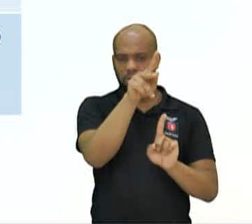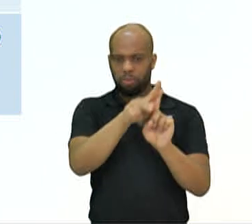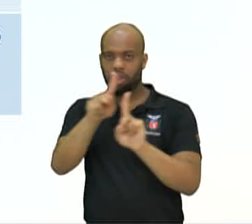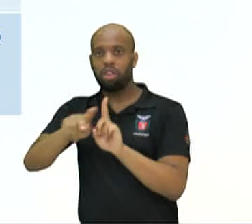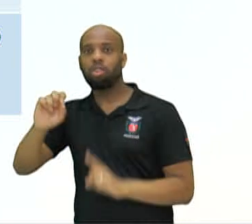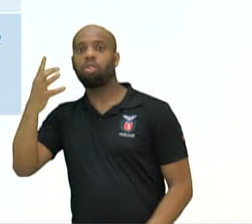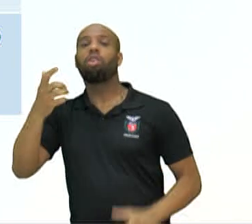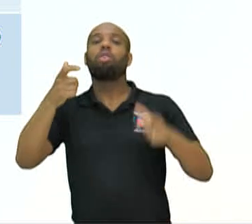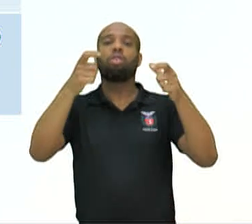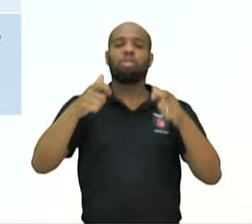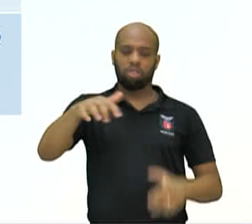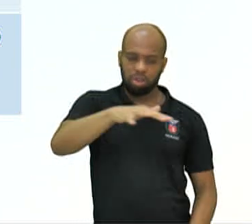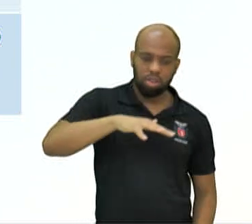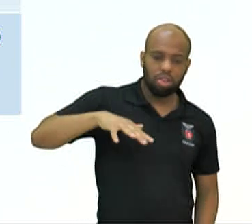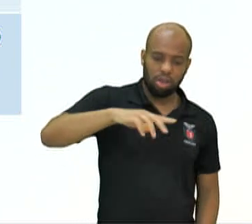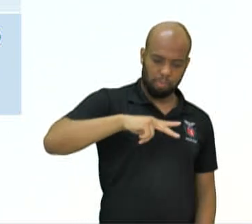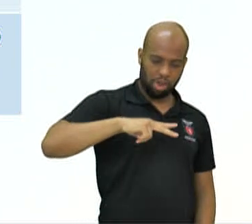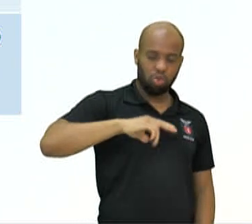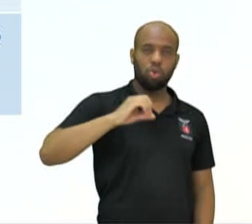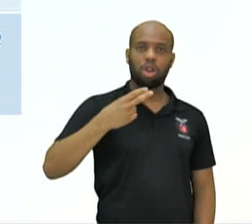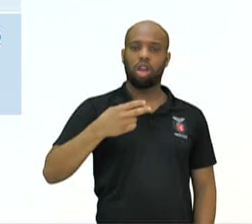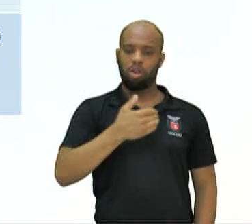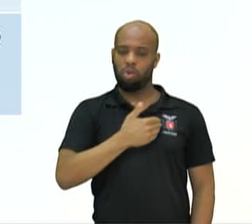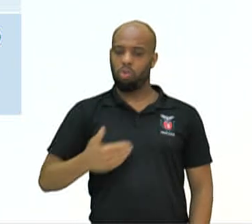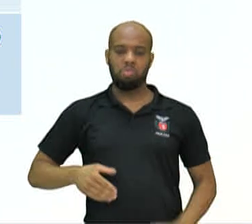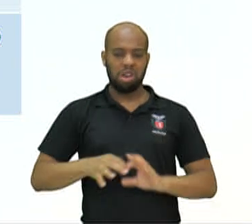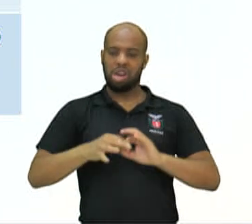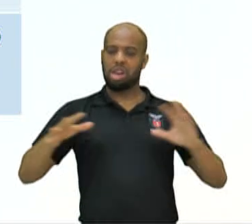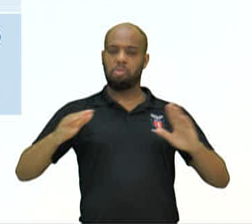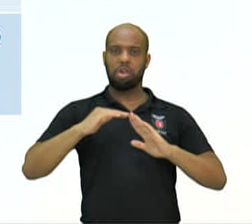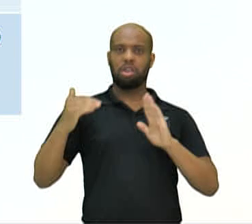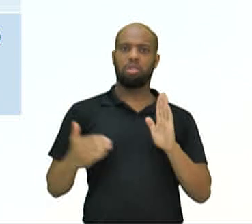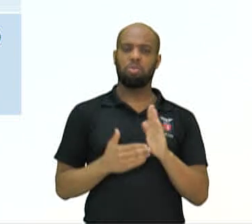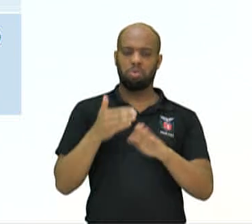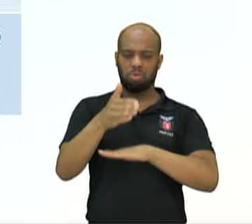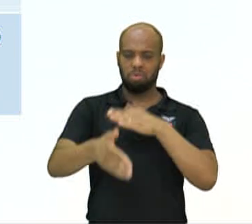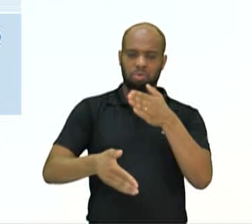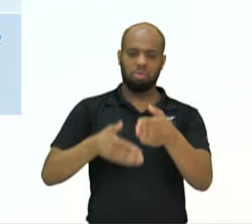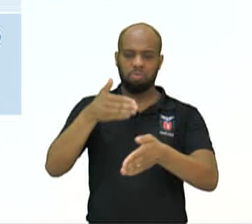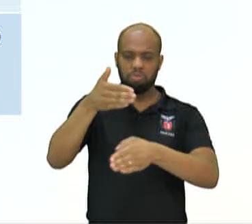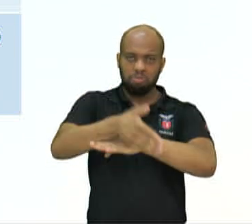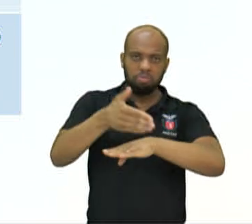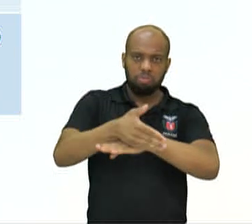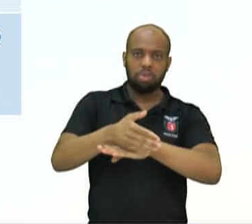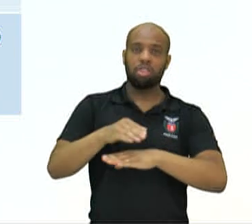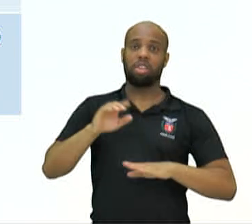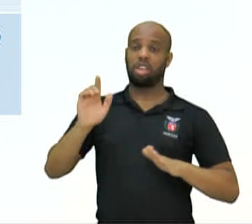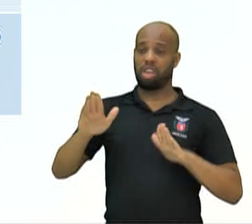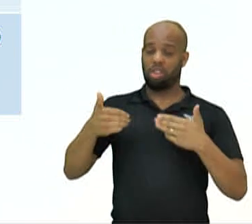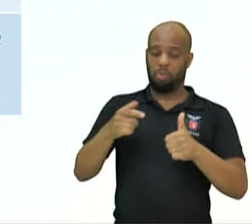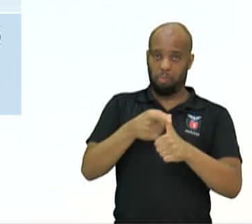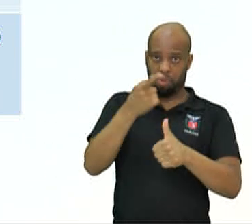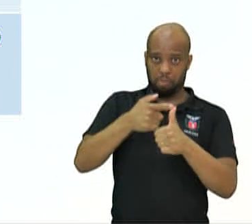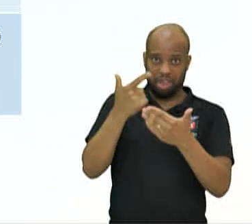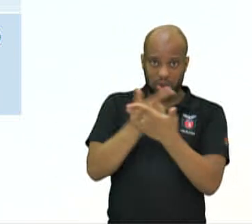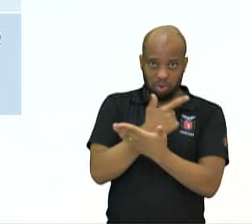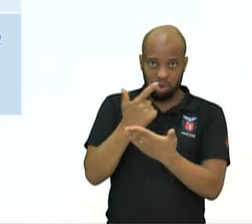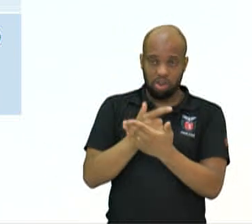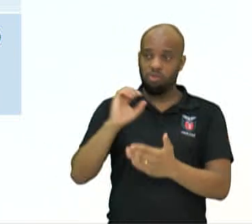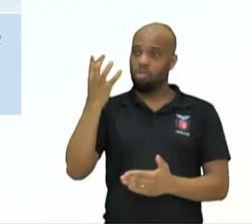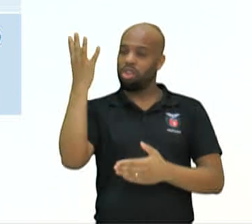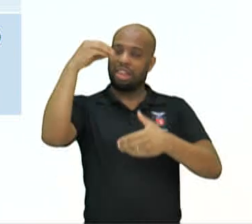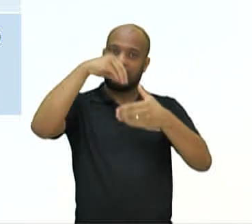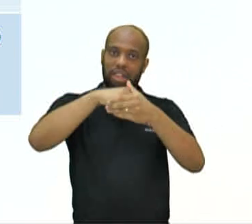ocorre no ambiente privado ou público? Robinson Crusoe o conflito ocorre em